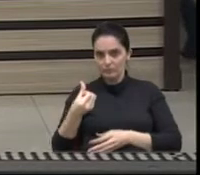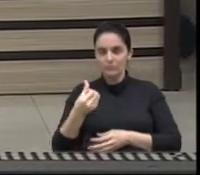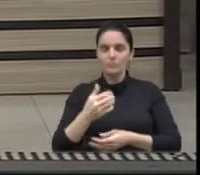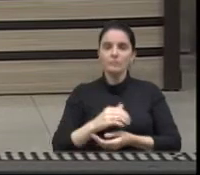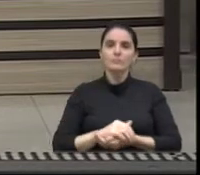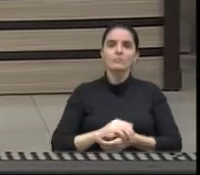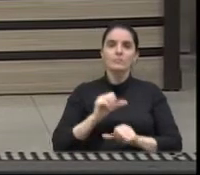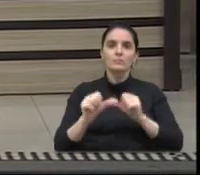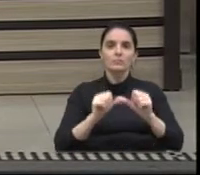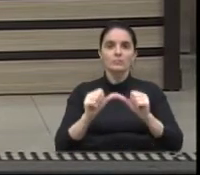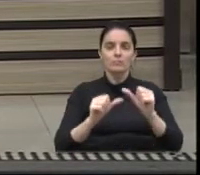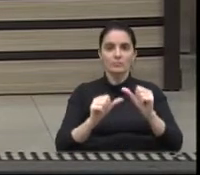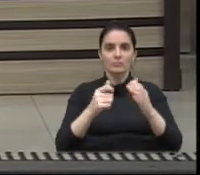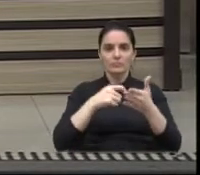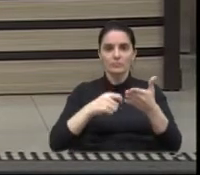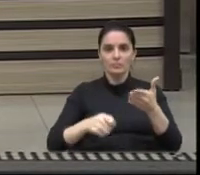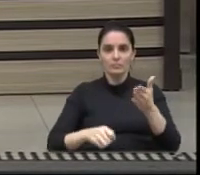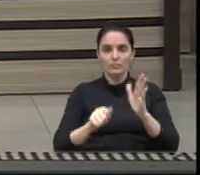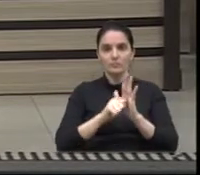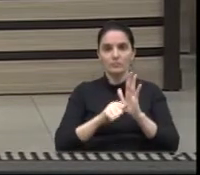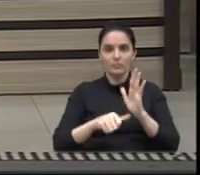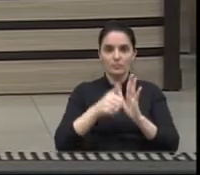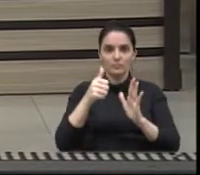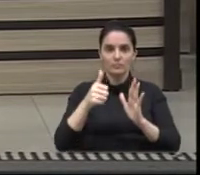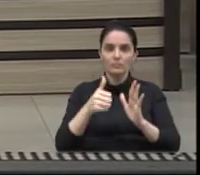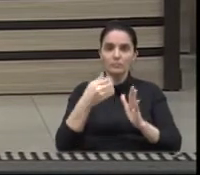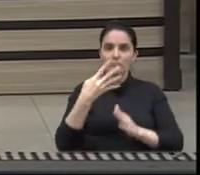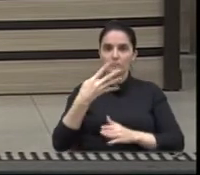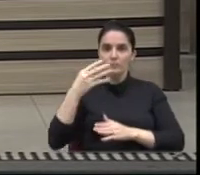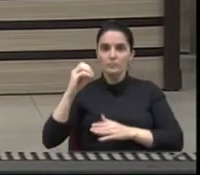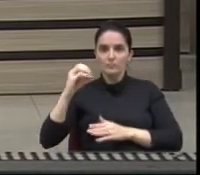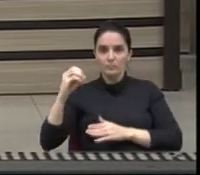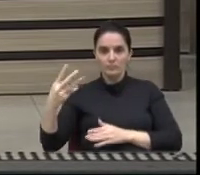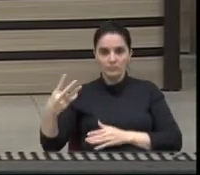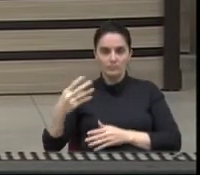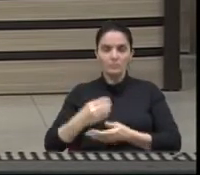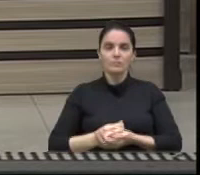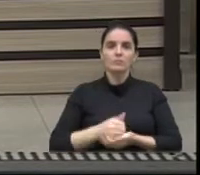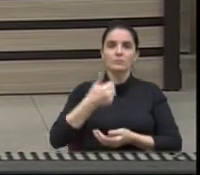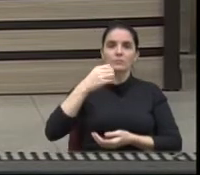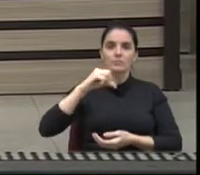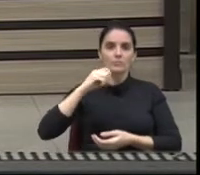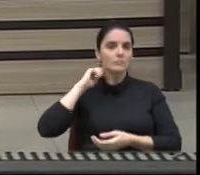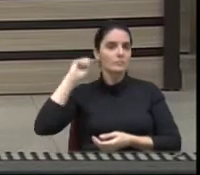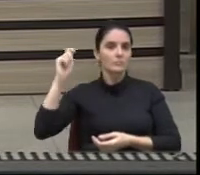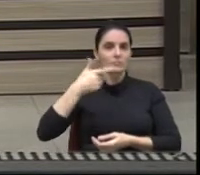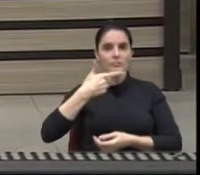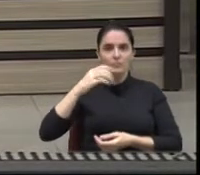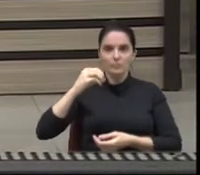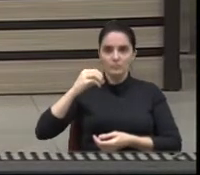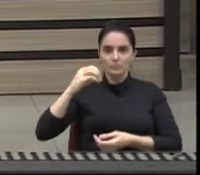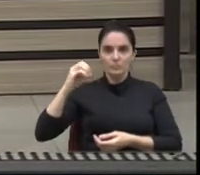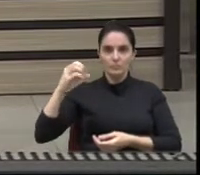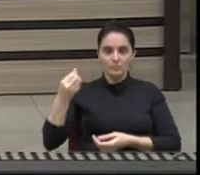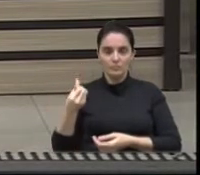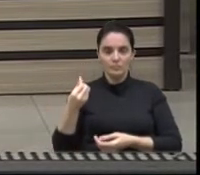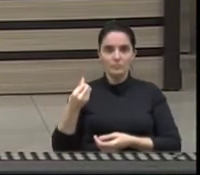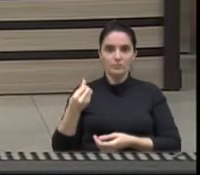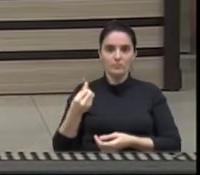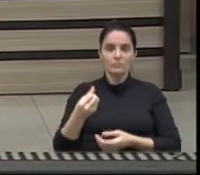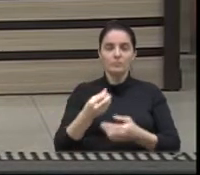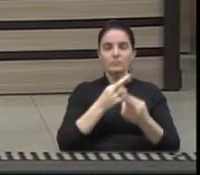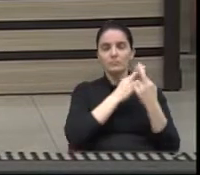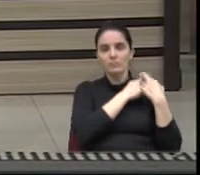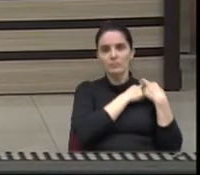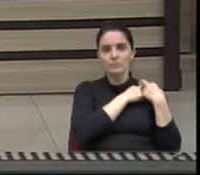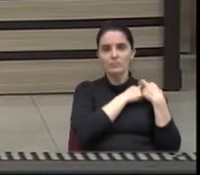126/2017, altera a redação do artigo 1º da Lei 4003, de 19 de abril de 2006. Cleiton Silva,